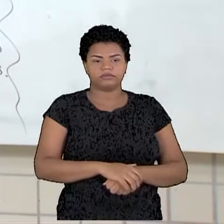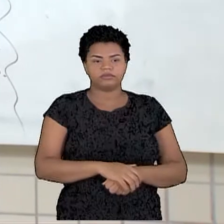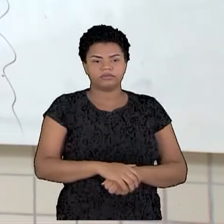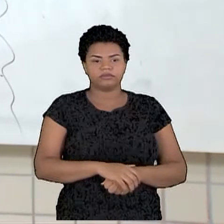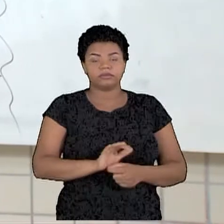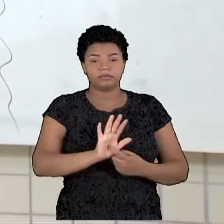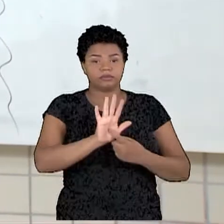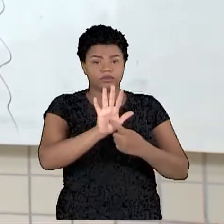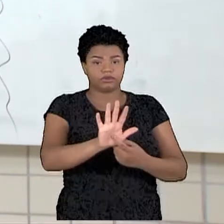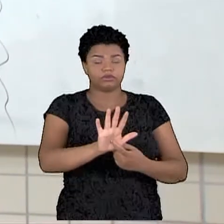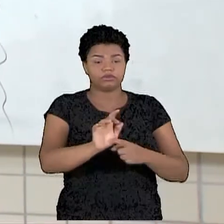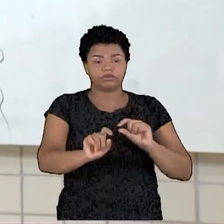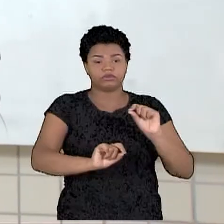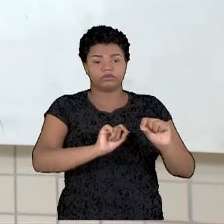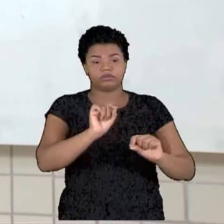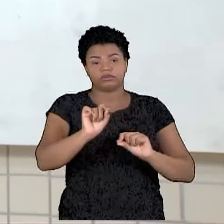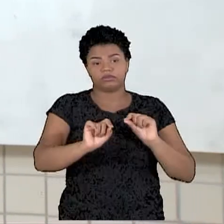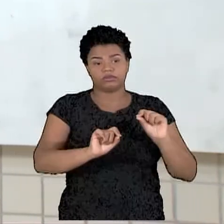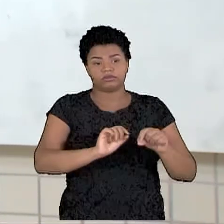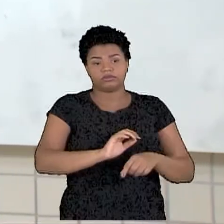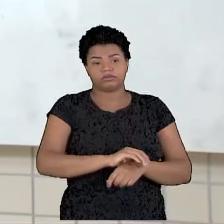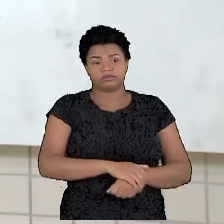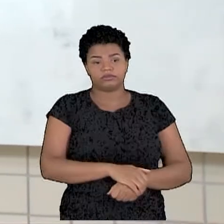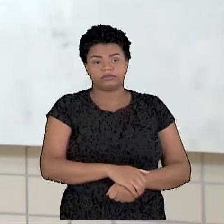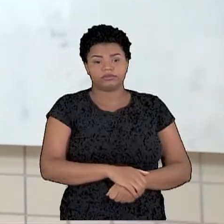travessão indica o quê?